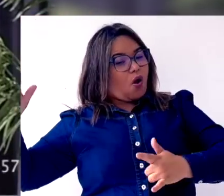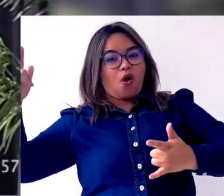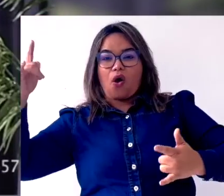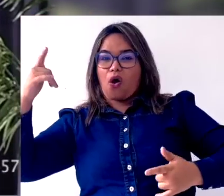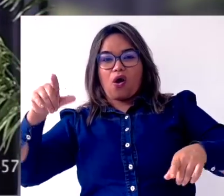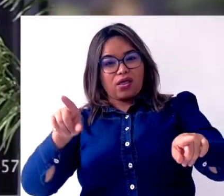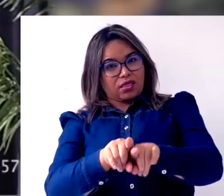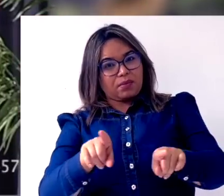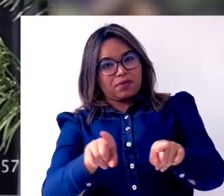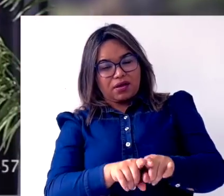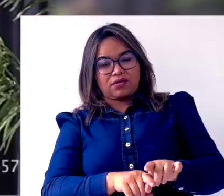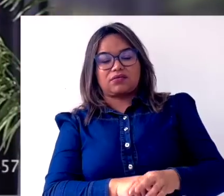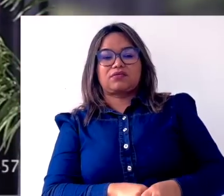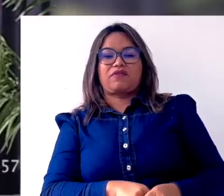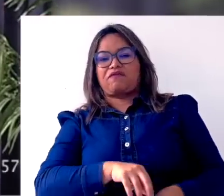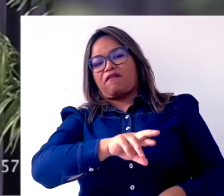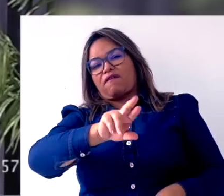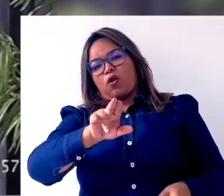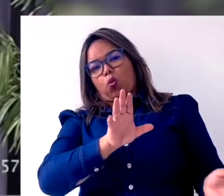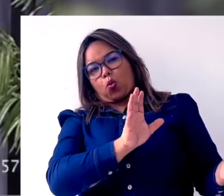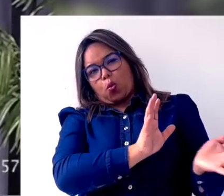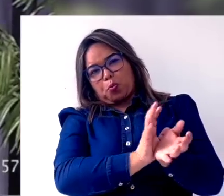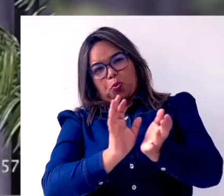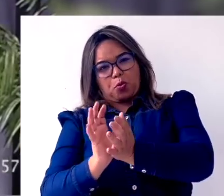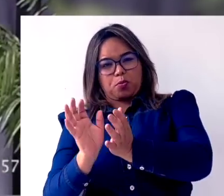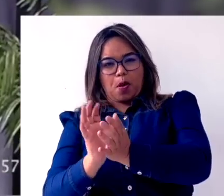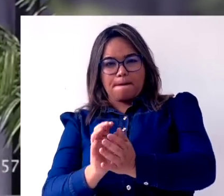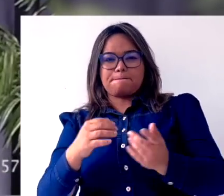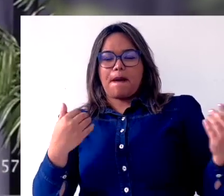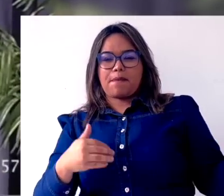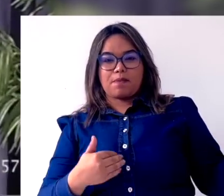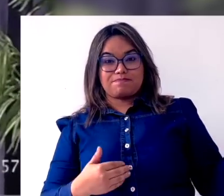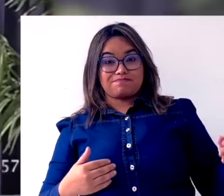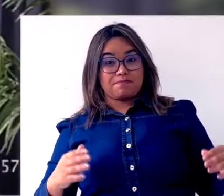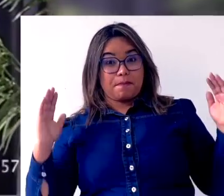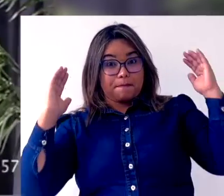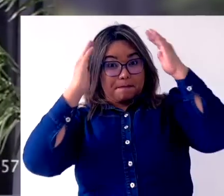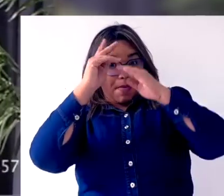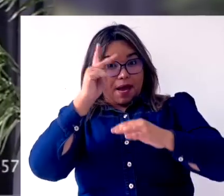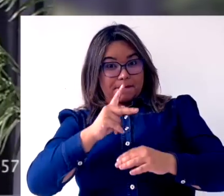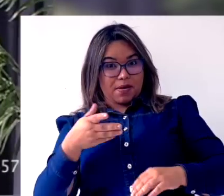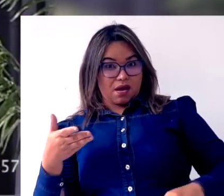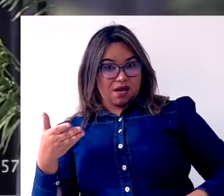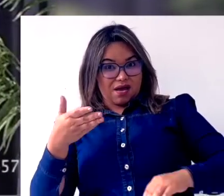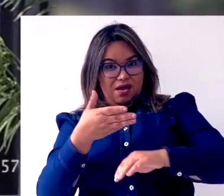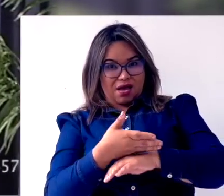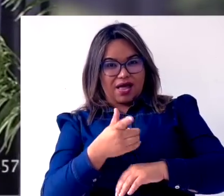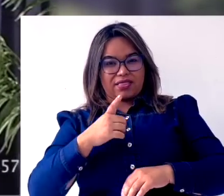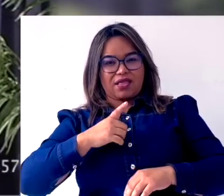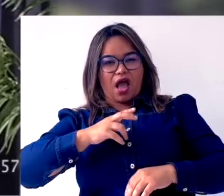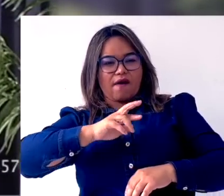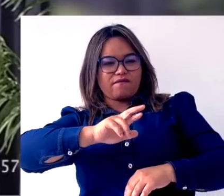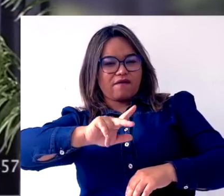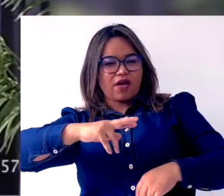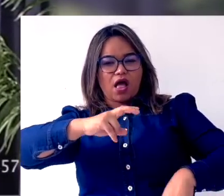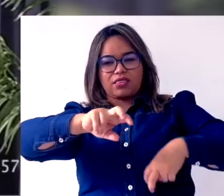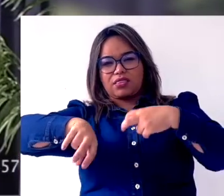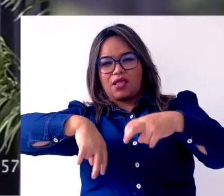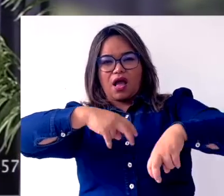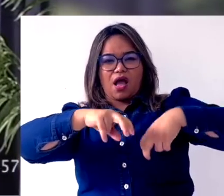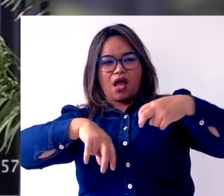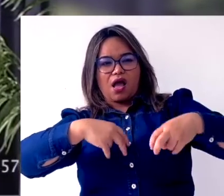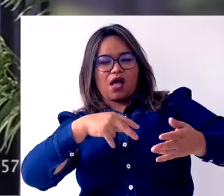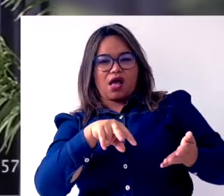bandas assim. Quando o Papa entra, então há muitas danças no Senhor e todos os aspectos